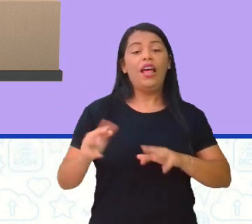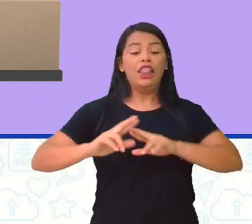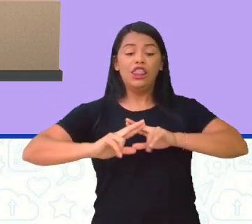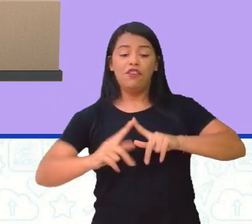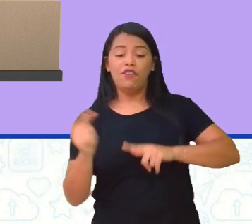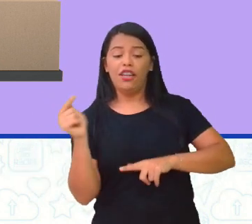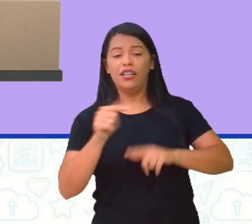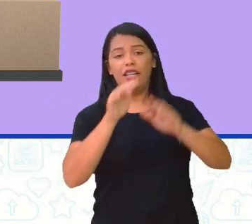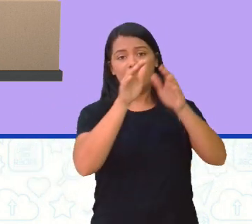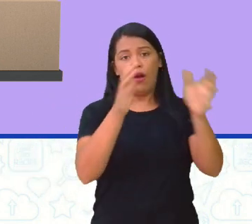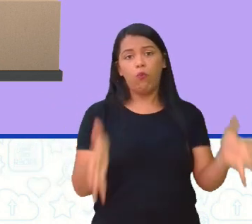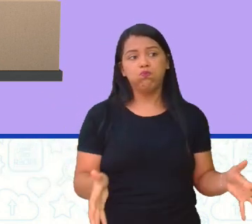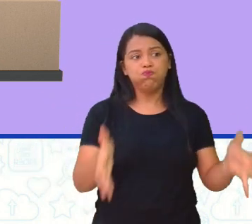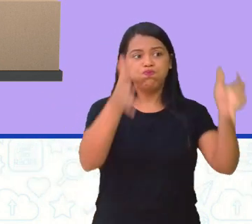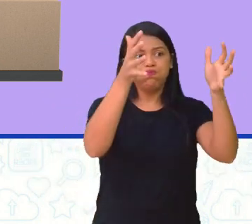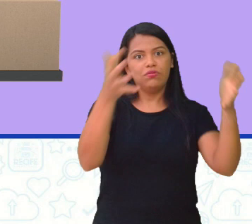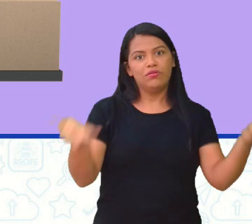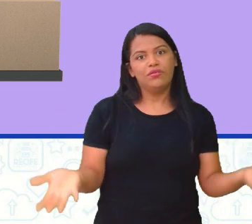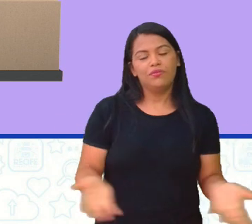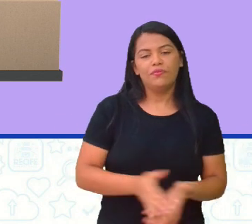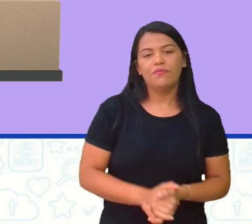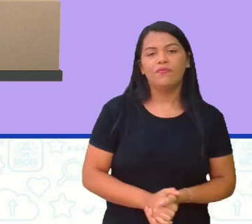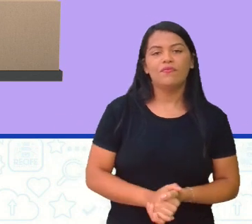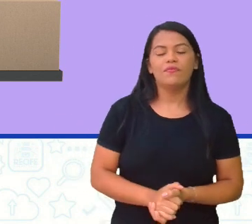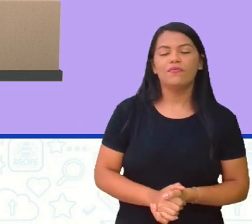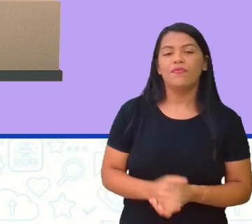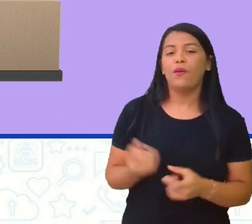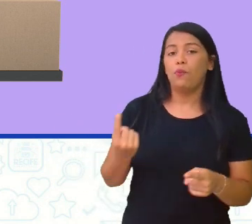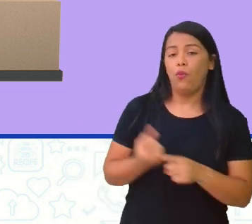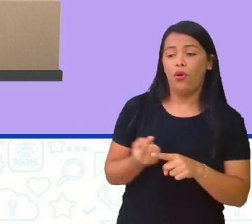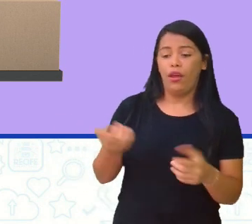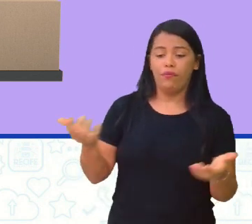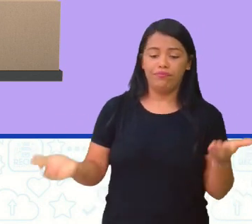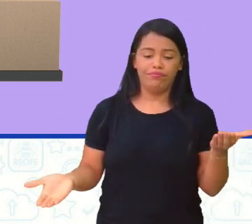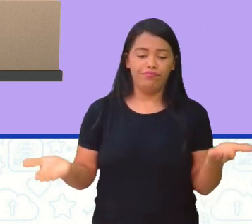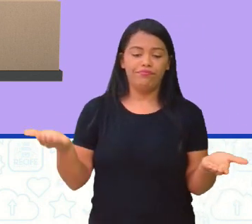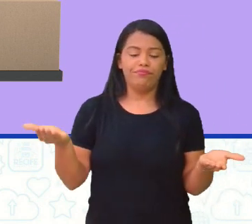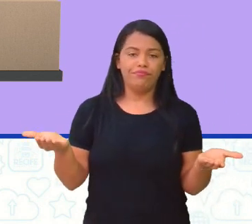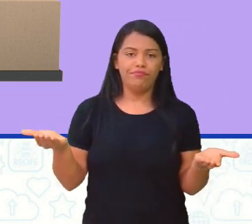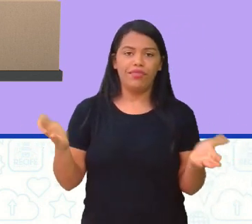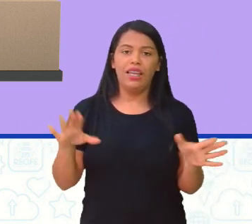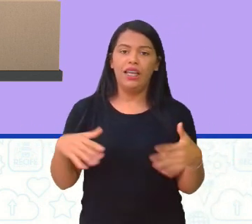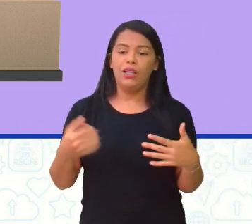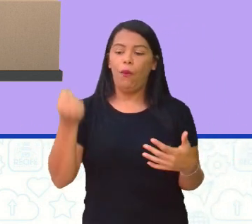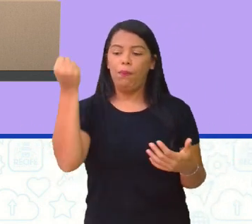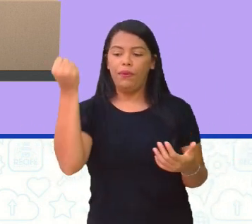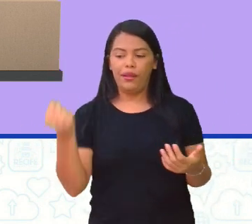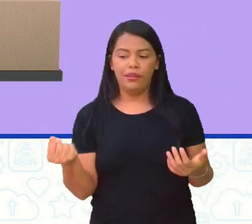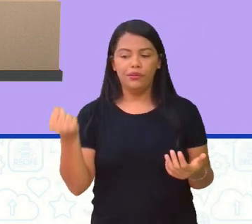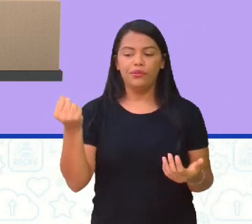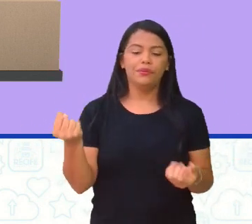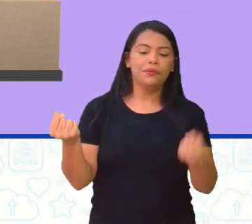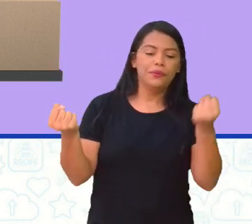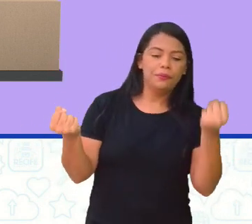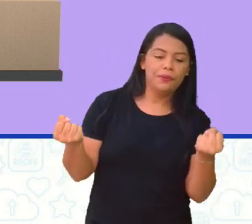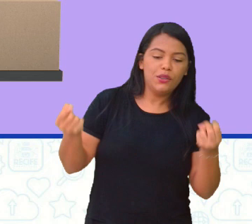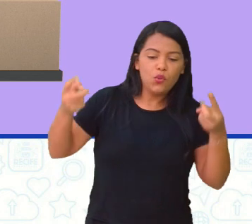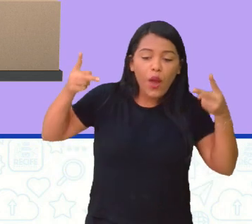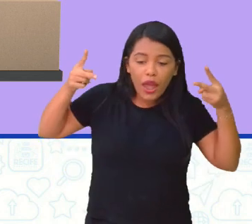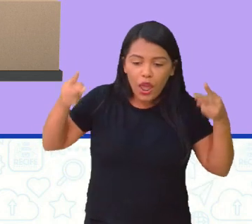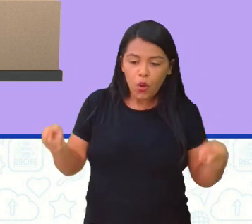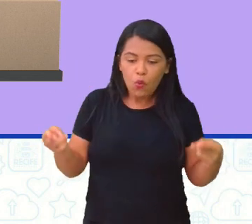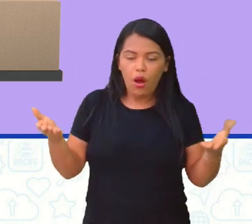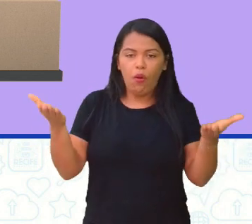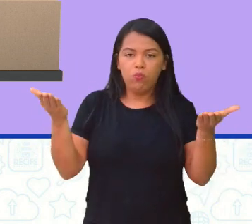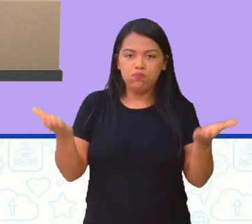6 caixinhas. Tem que ser. Por quê? Porque está em equilíbrio. Então, o peso de um lado tem que ser igual ao peso do